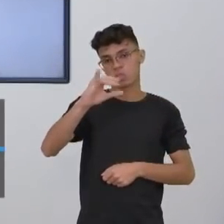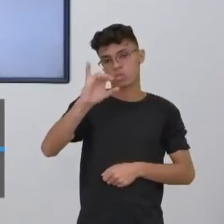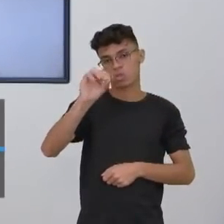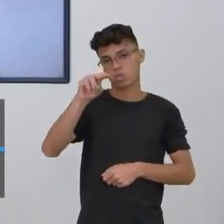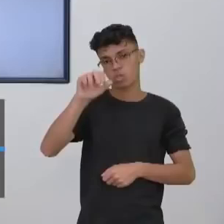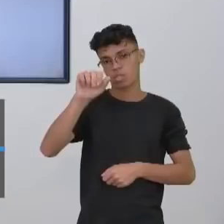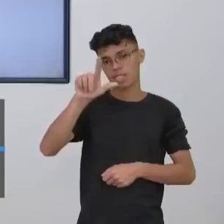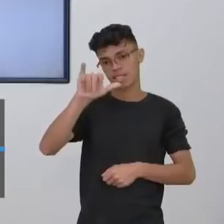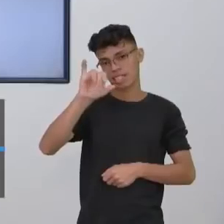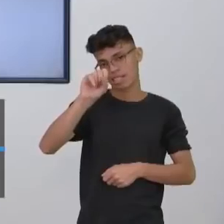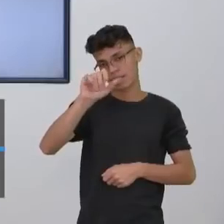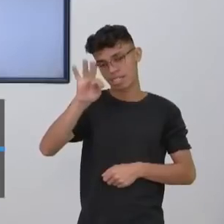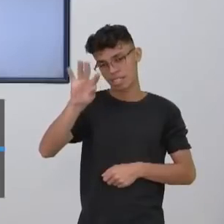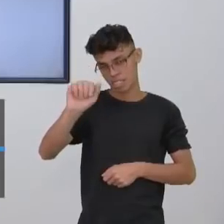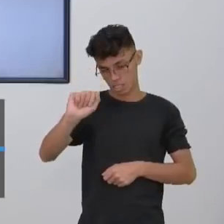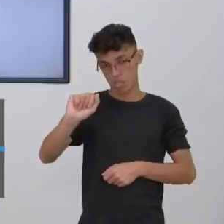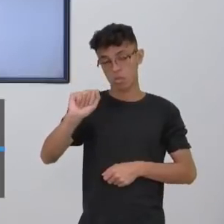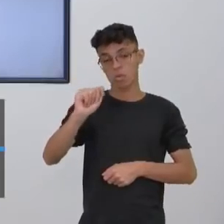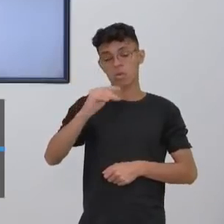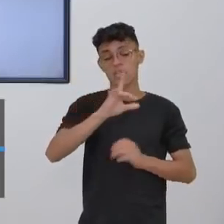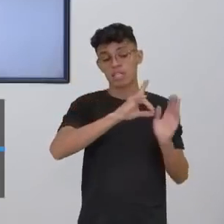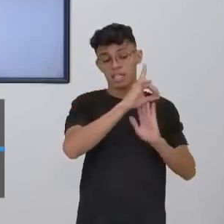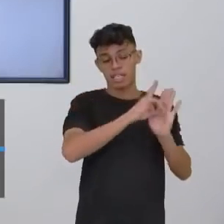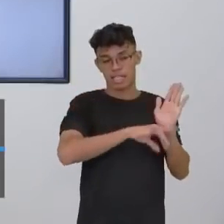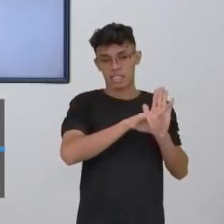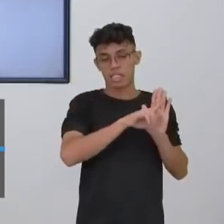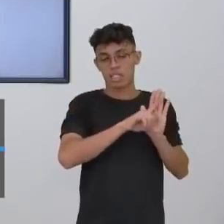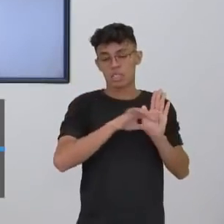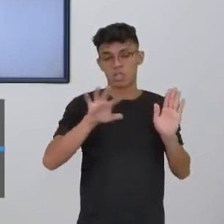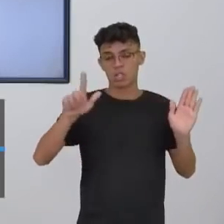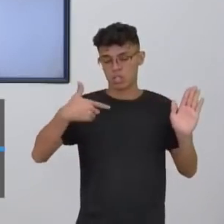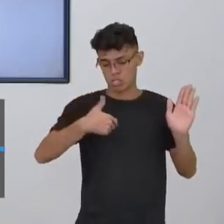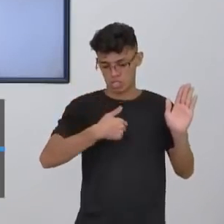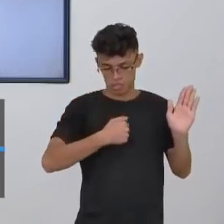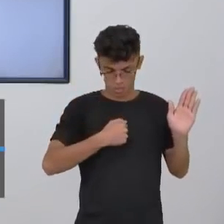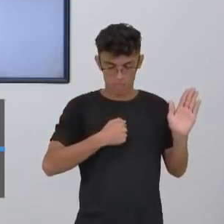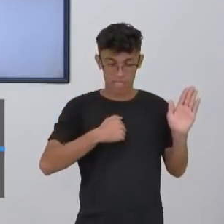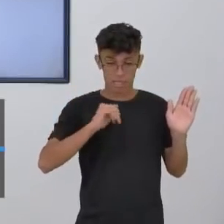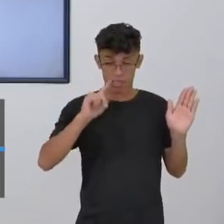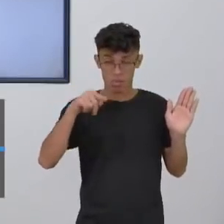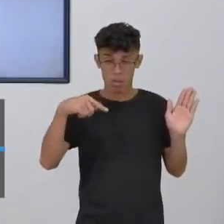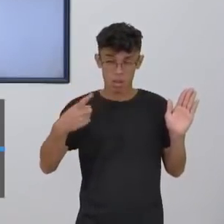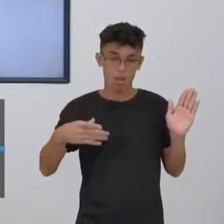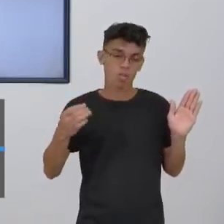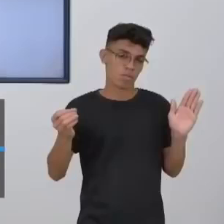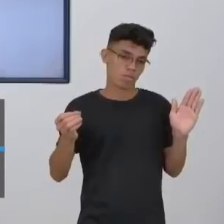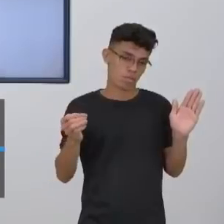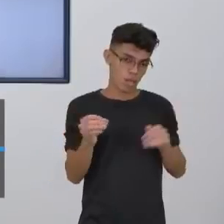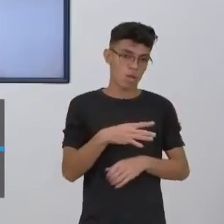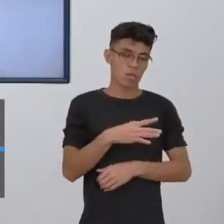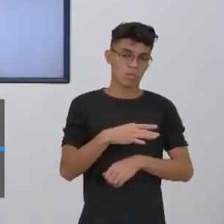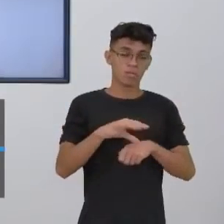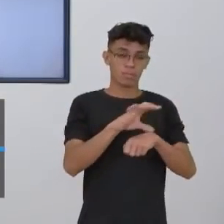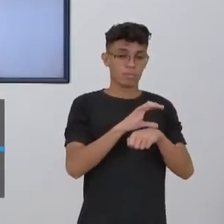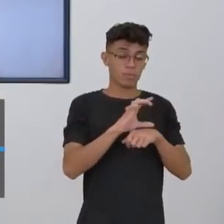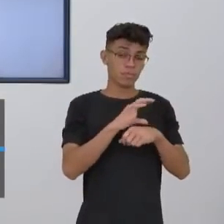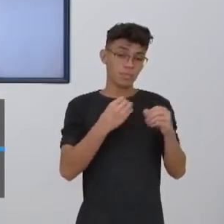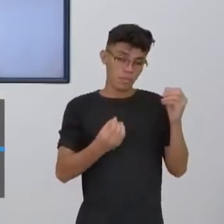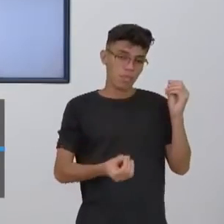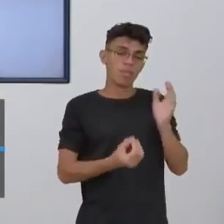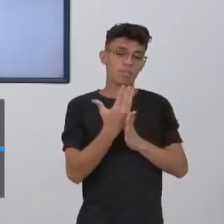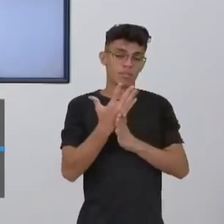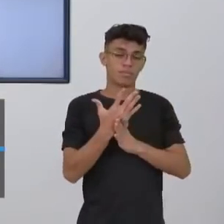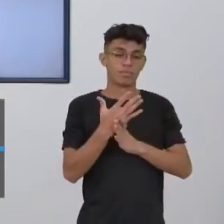ele governaria por meio ali dos decretos-lei até que uma nova Constituição ficasse pronta, né? Então, ele